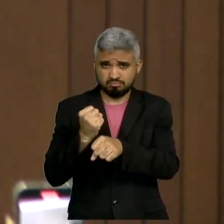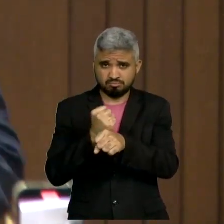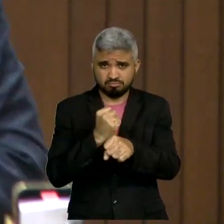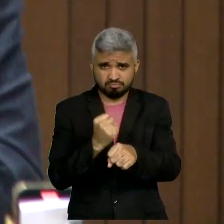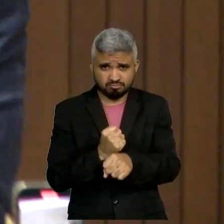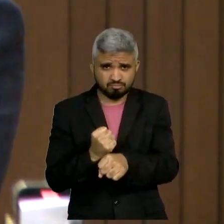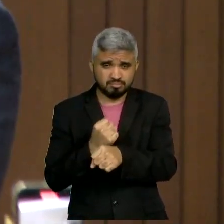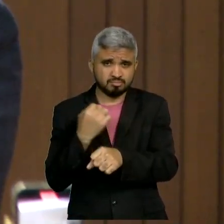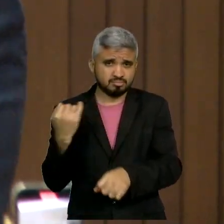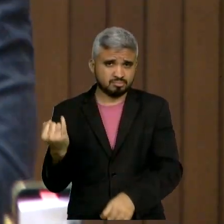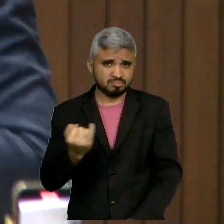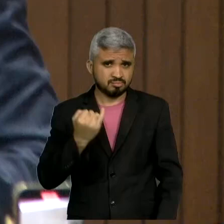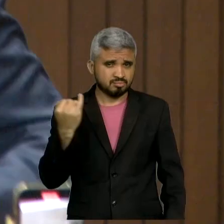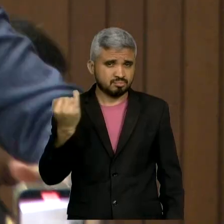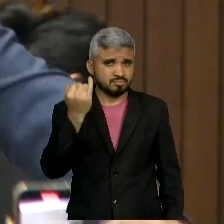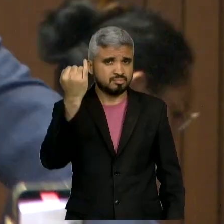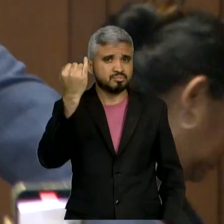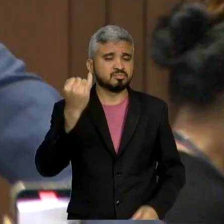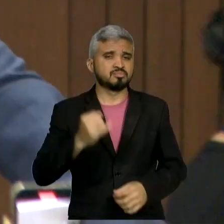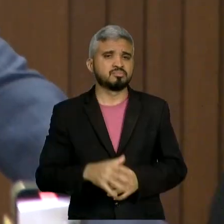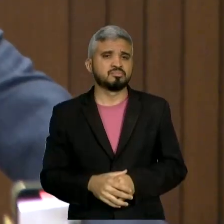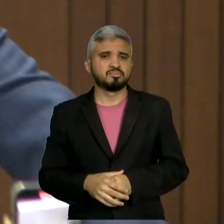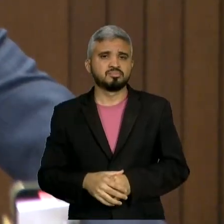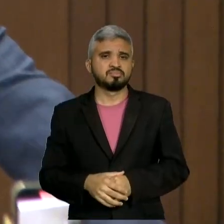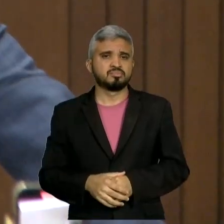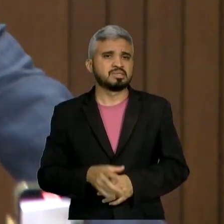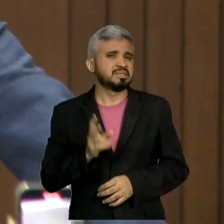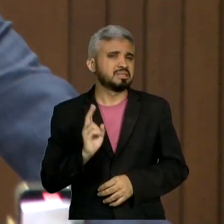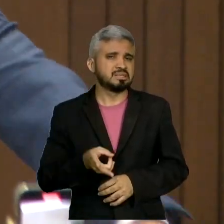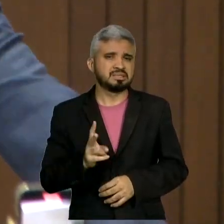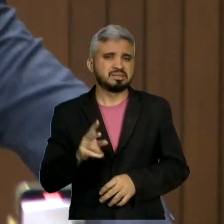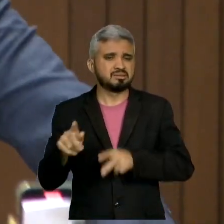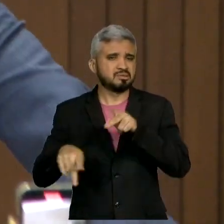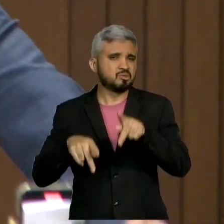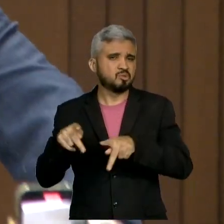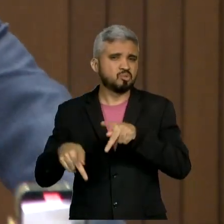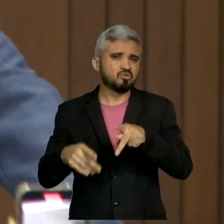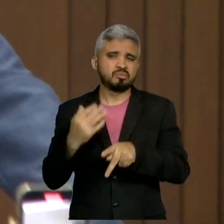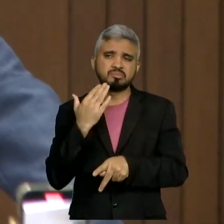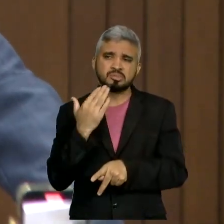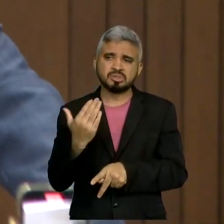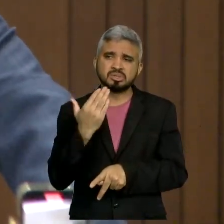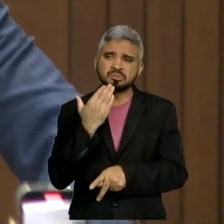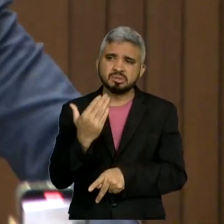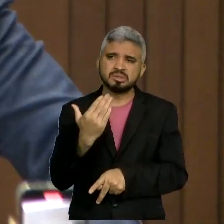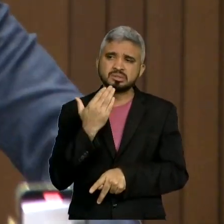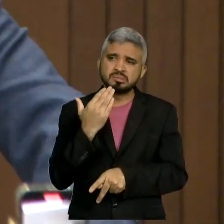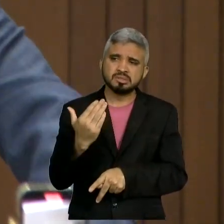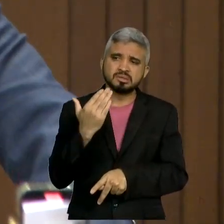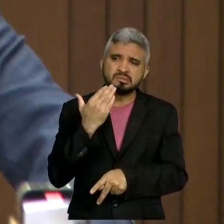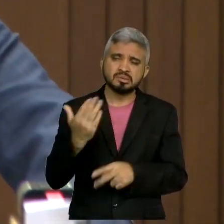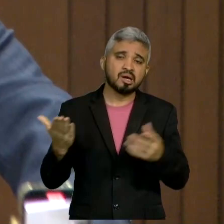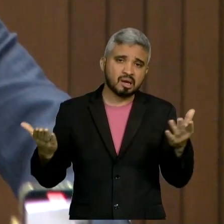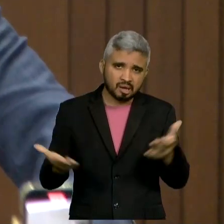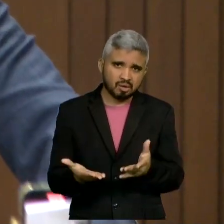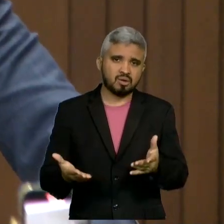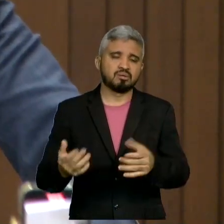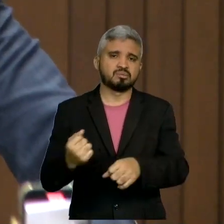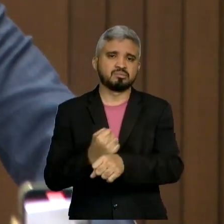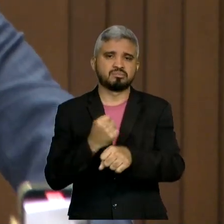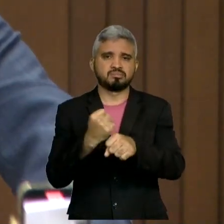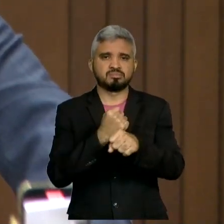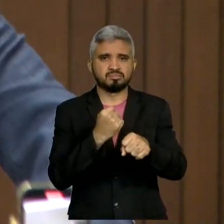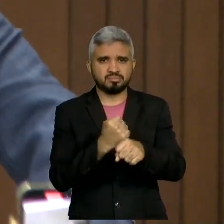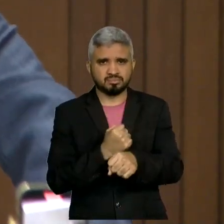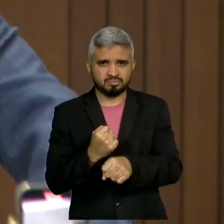obra que a Baixada já requer há muito tempo. Então, é importante a gente também enaltecer também essas ações,